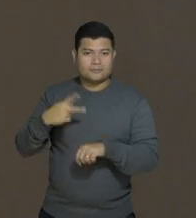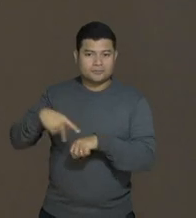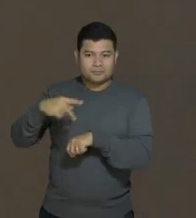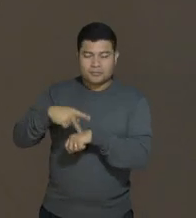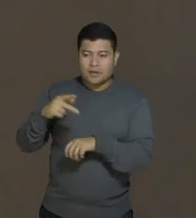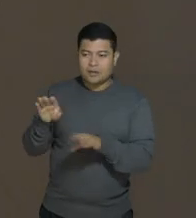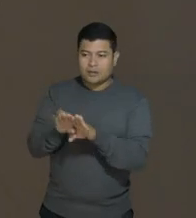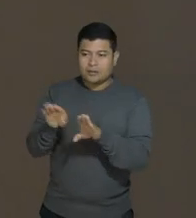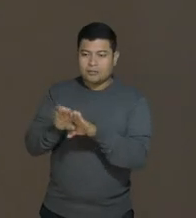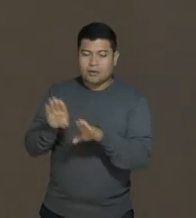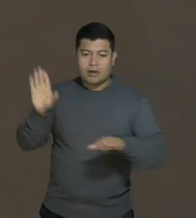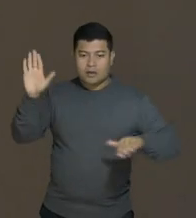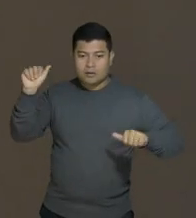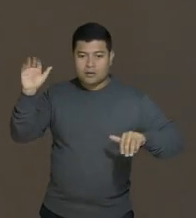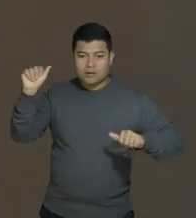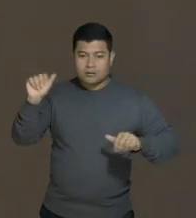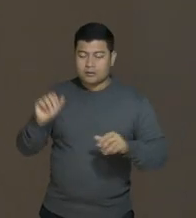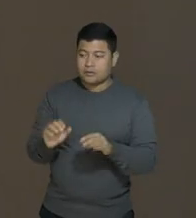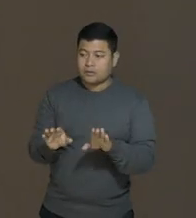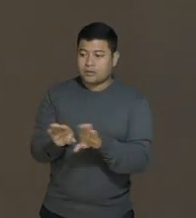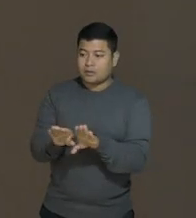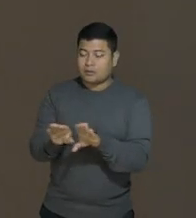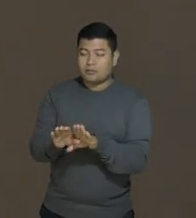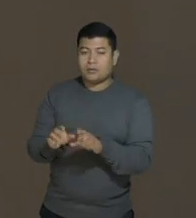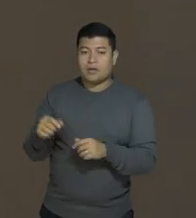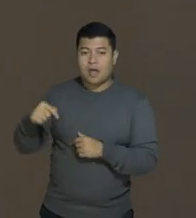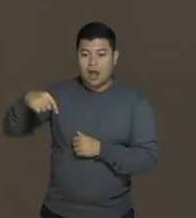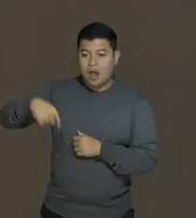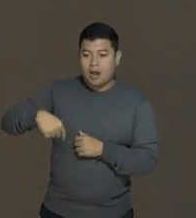Espanha, o Brasil está entre as primeiras,